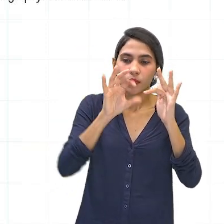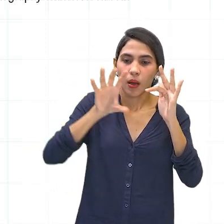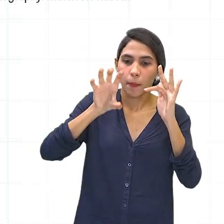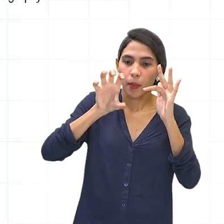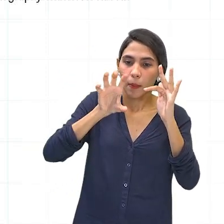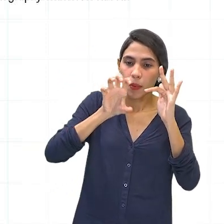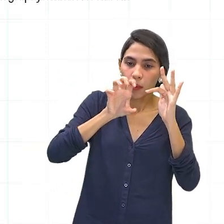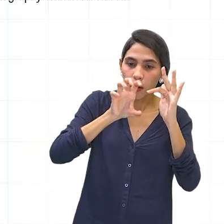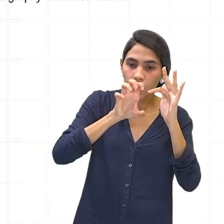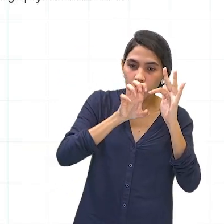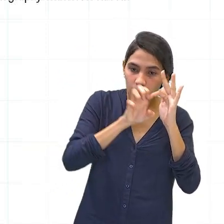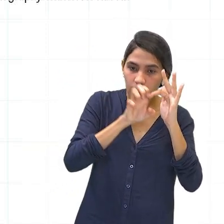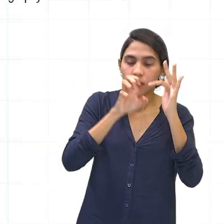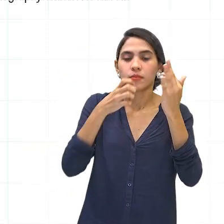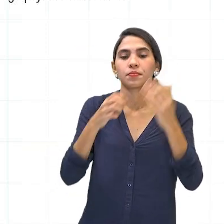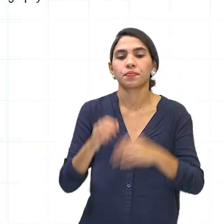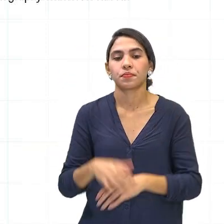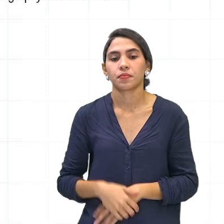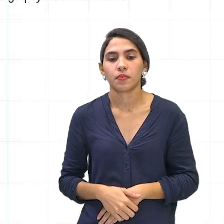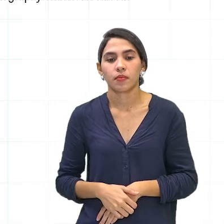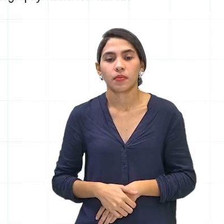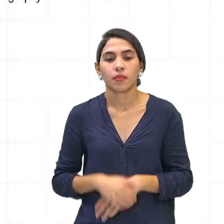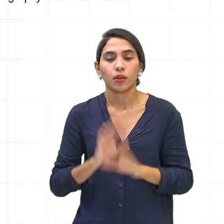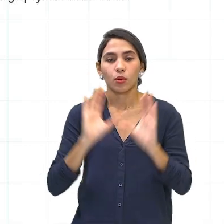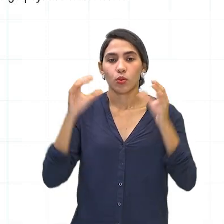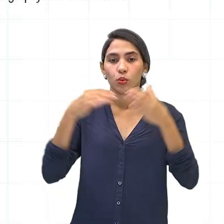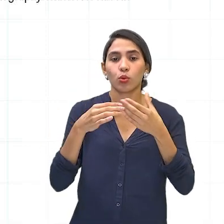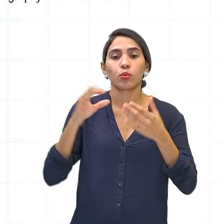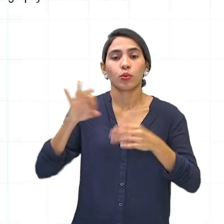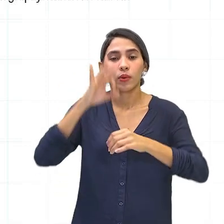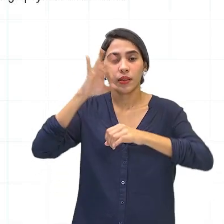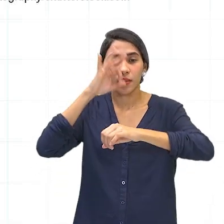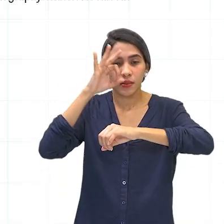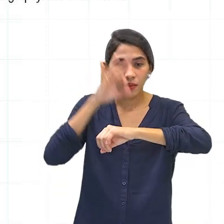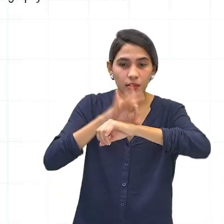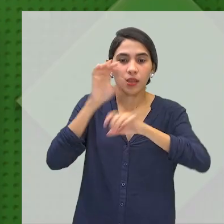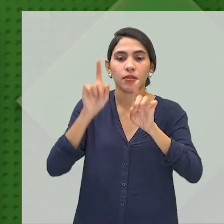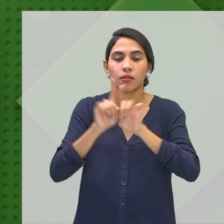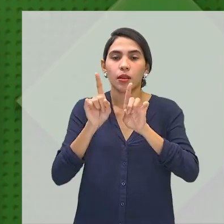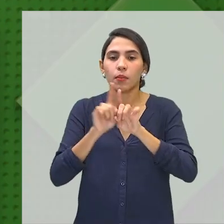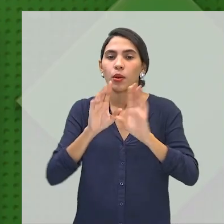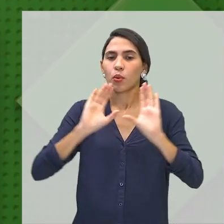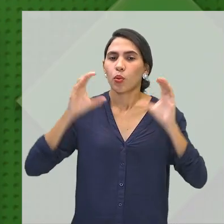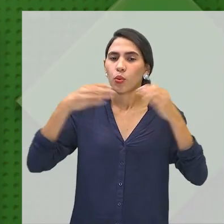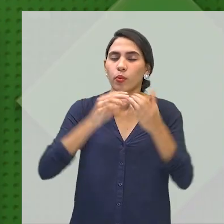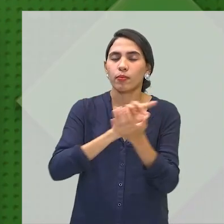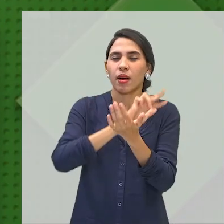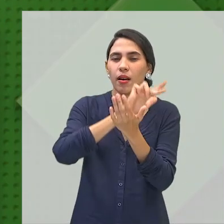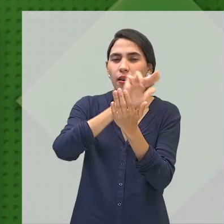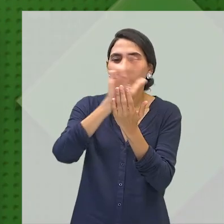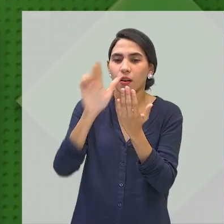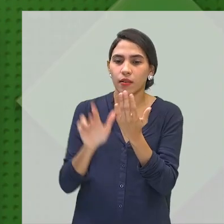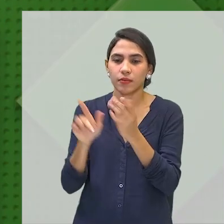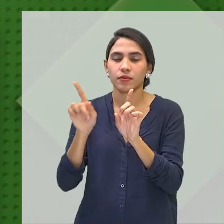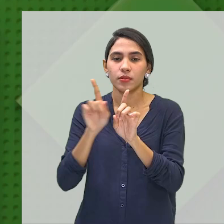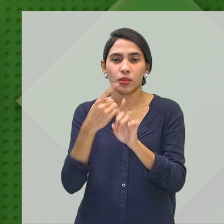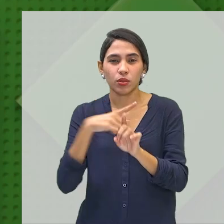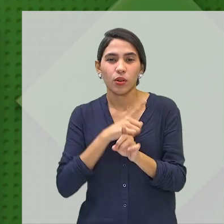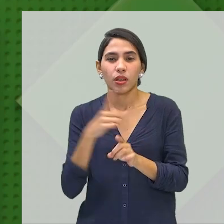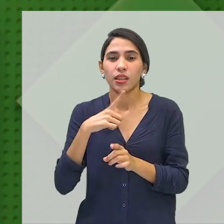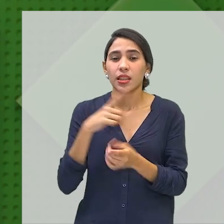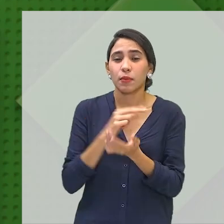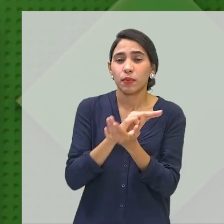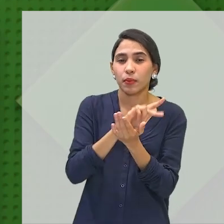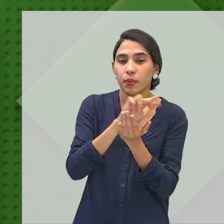ali de alguns vegetais, né? Então o grupo aí dos insetos é um grupo bem diversificado. A gente vai ter uma